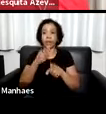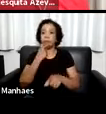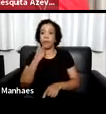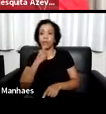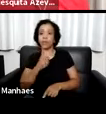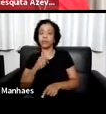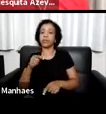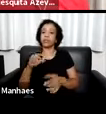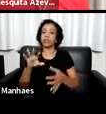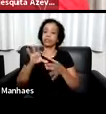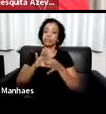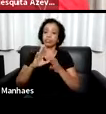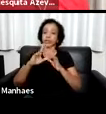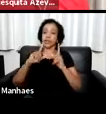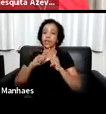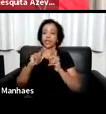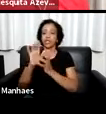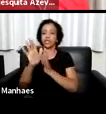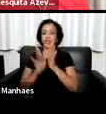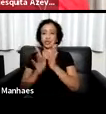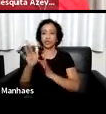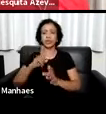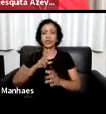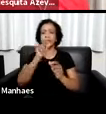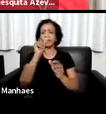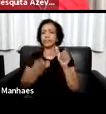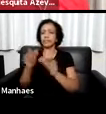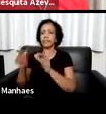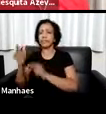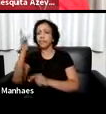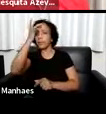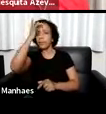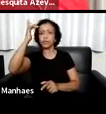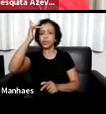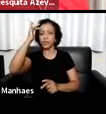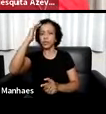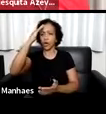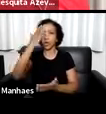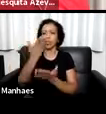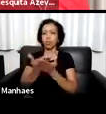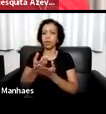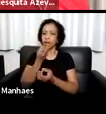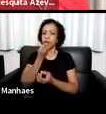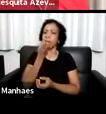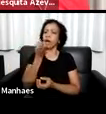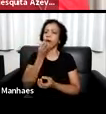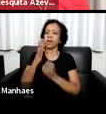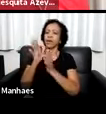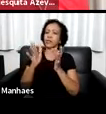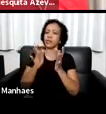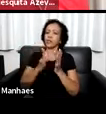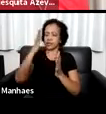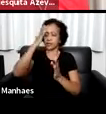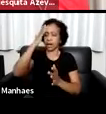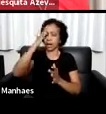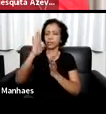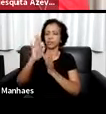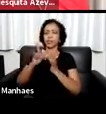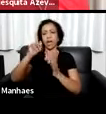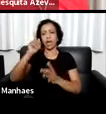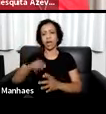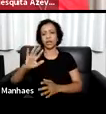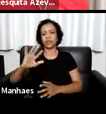Cristo, igreja composta de todos aqueles que confessam e professam que Jesus é Senhor e Salvador